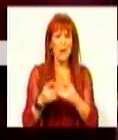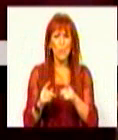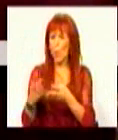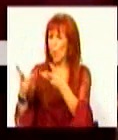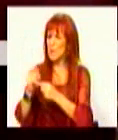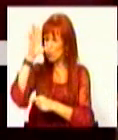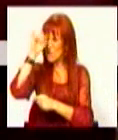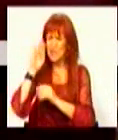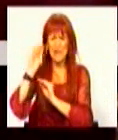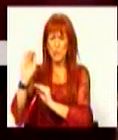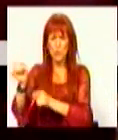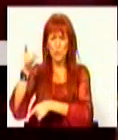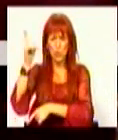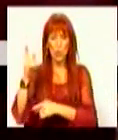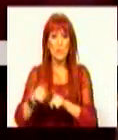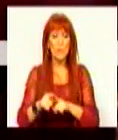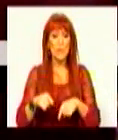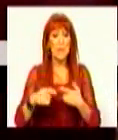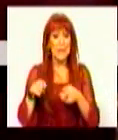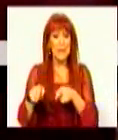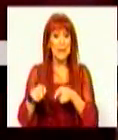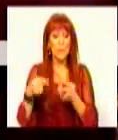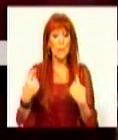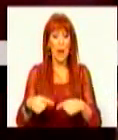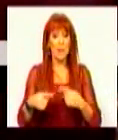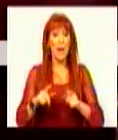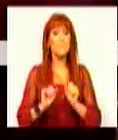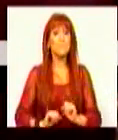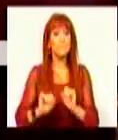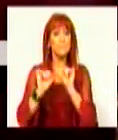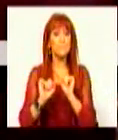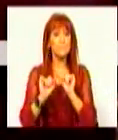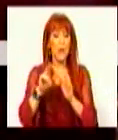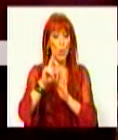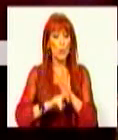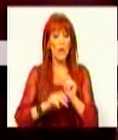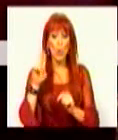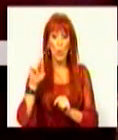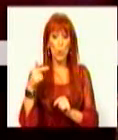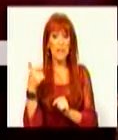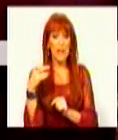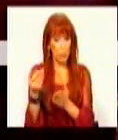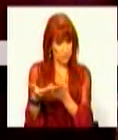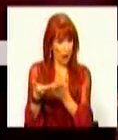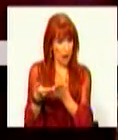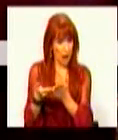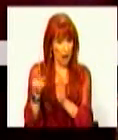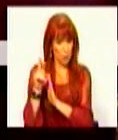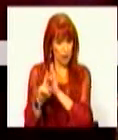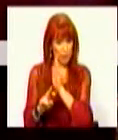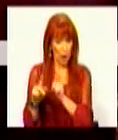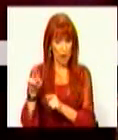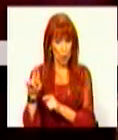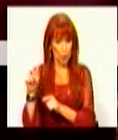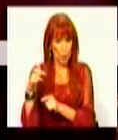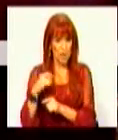orçamento do Ministério da Educação. Isso mesmo está no relatório da UTAU. Está no relatório da UTAU, portanto